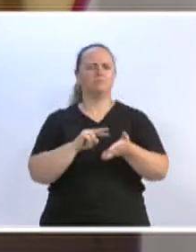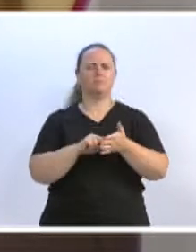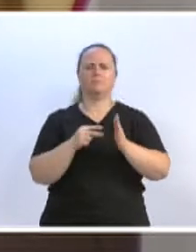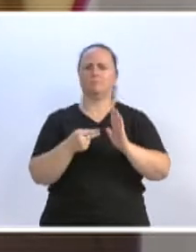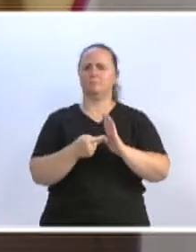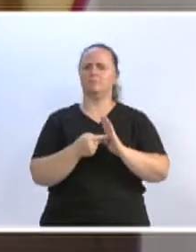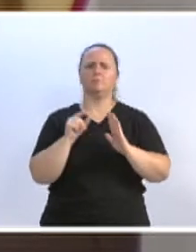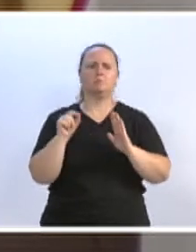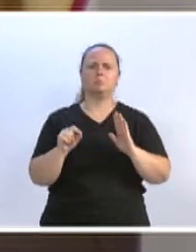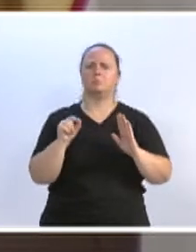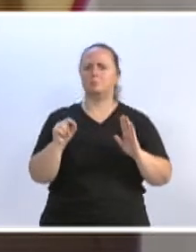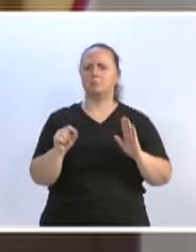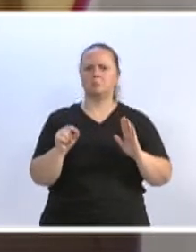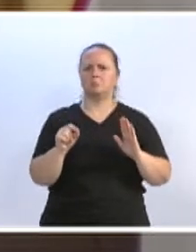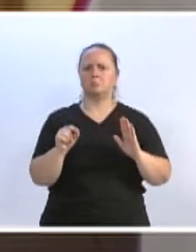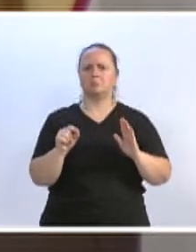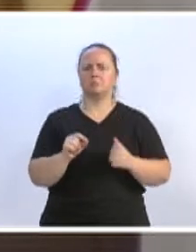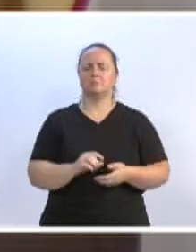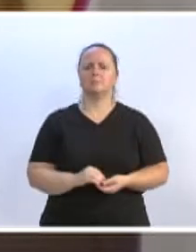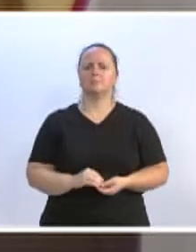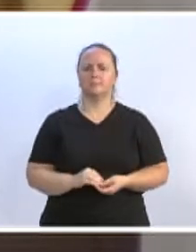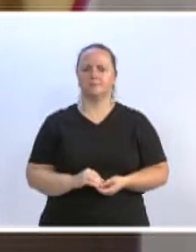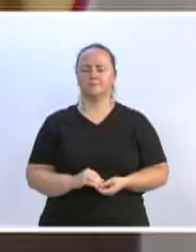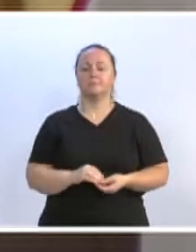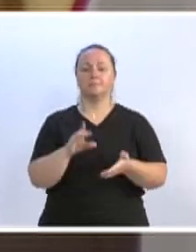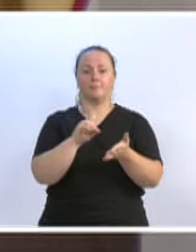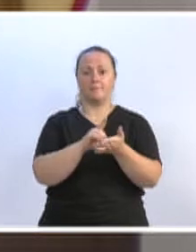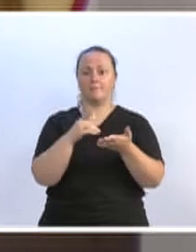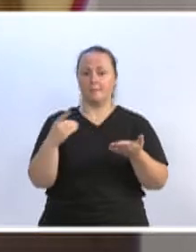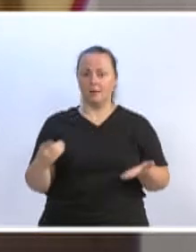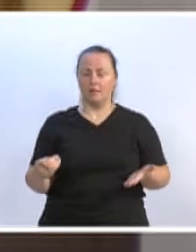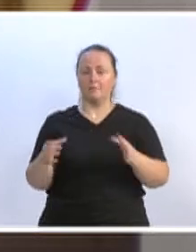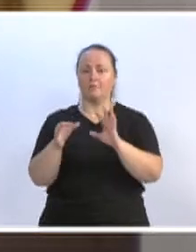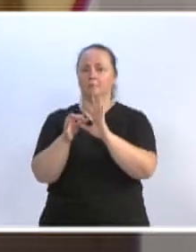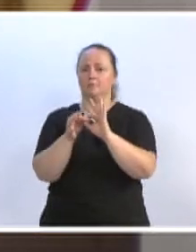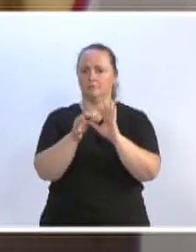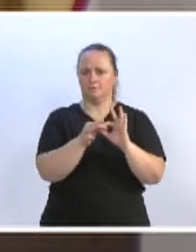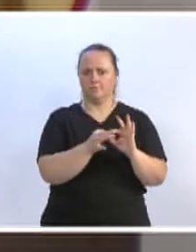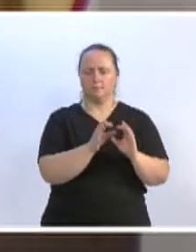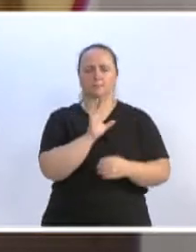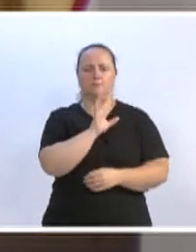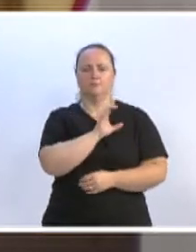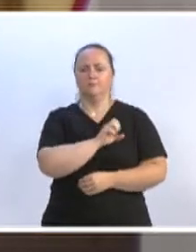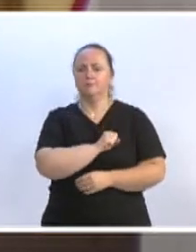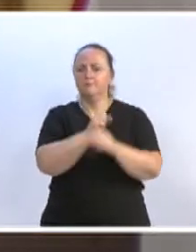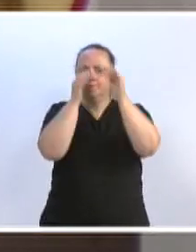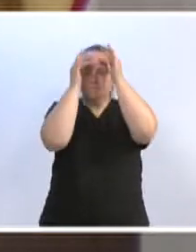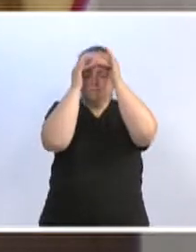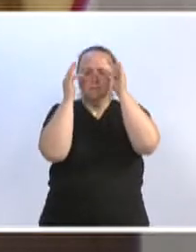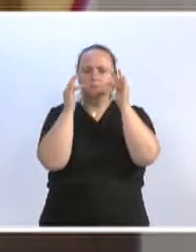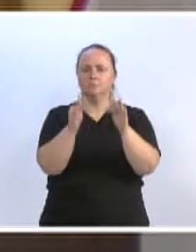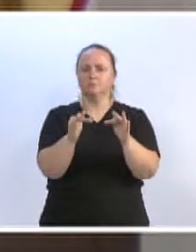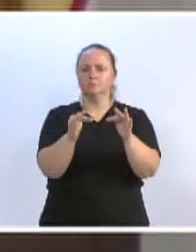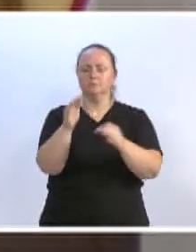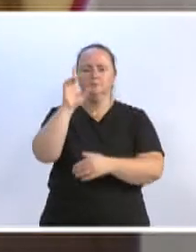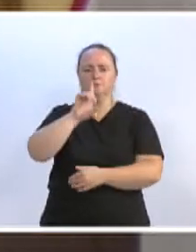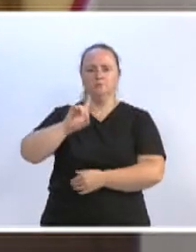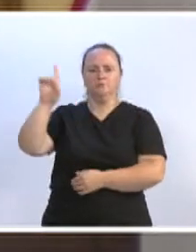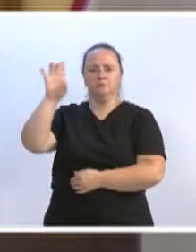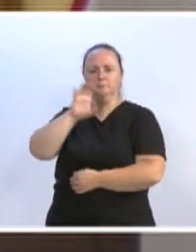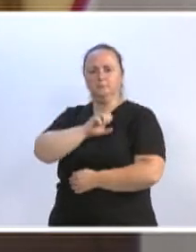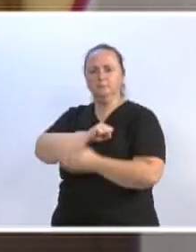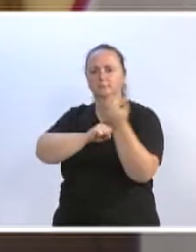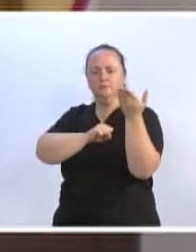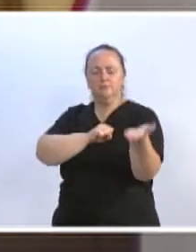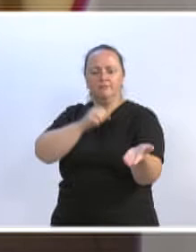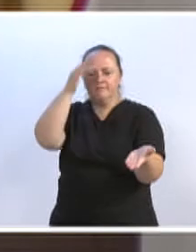significa? Na Bíblia e no contexto significa amor e fidelidade. Deus te ama e é